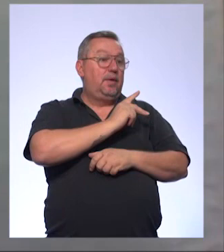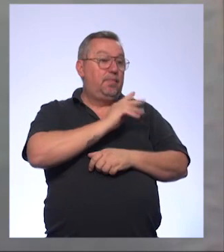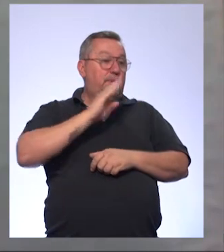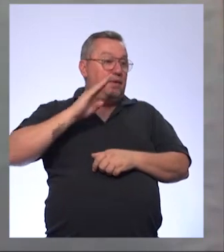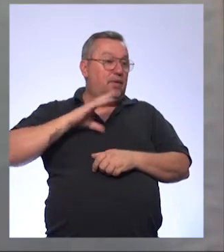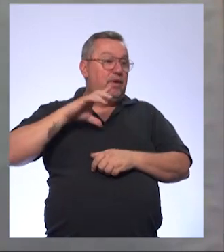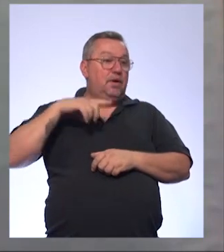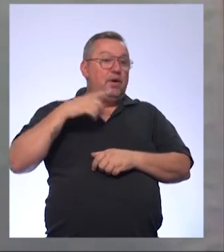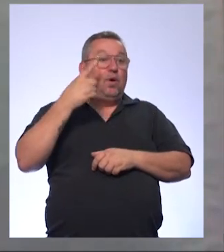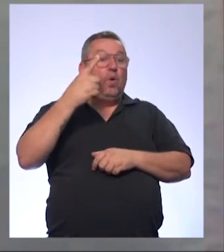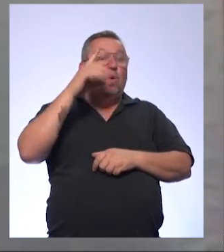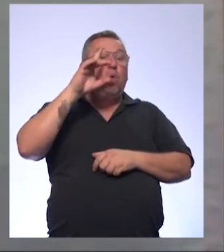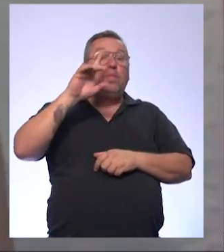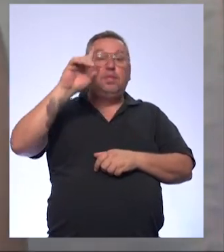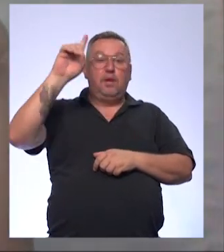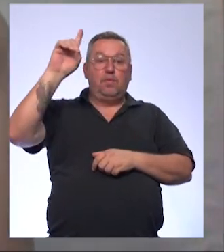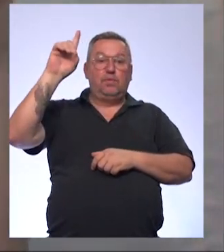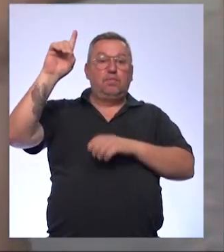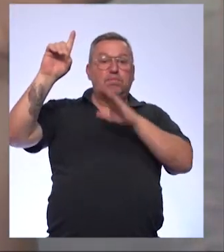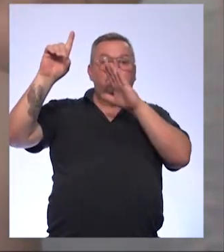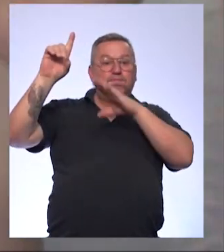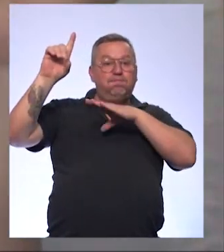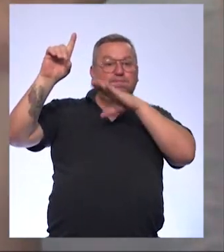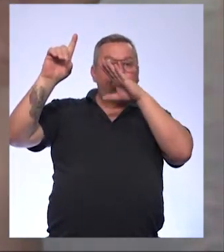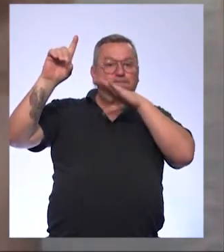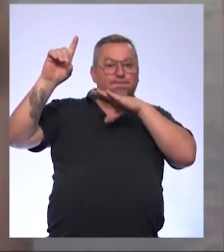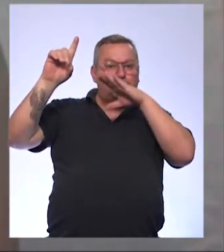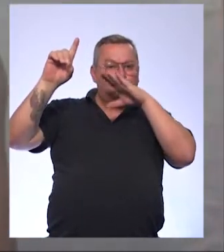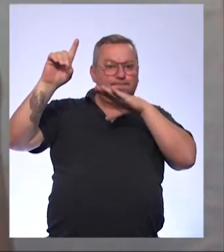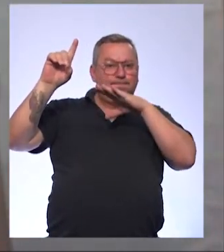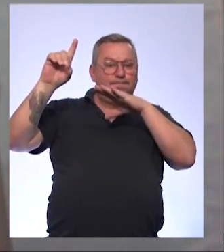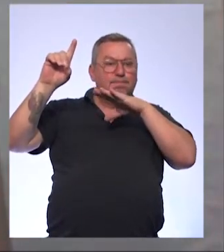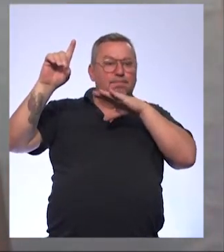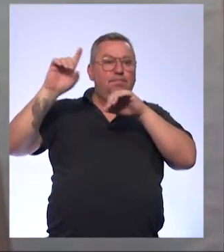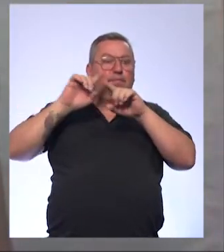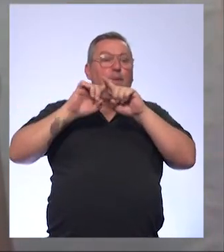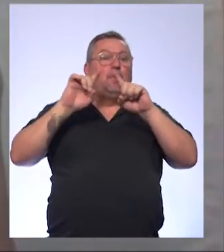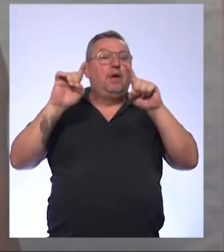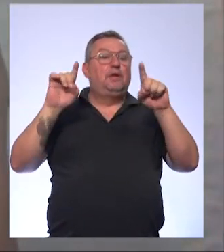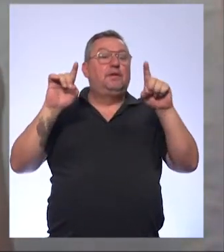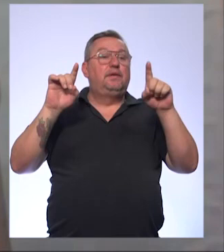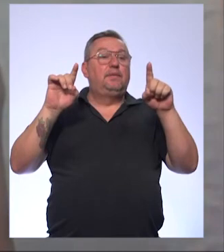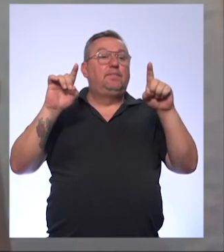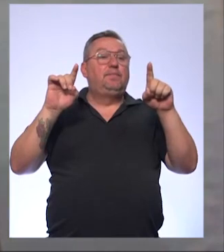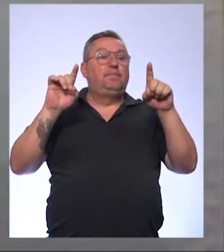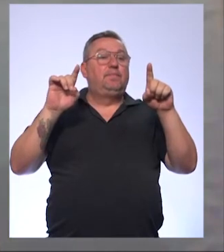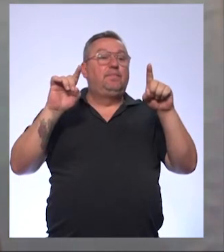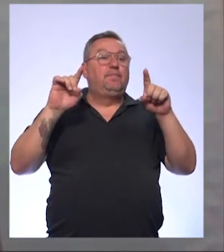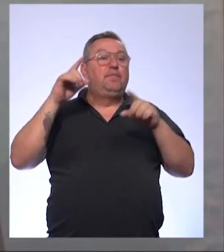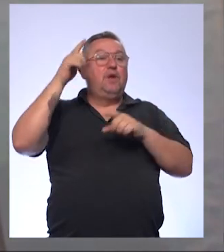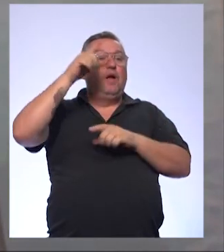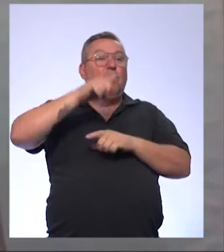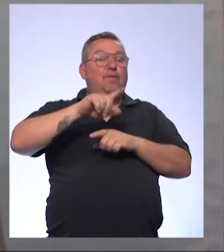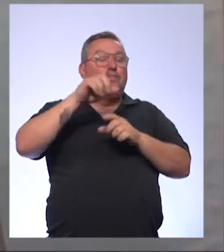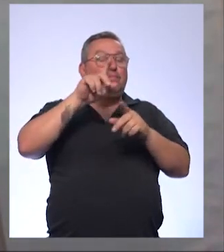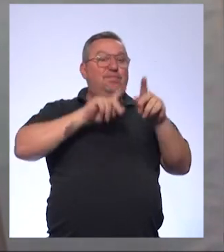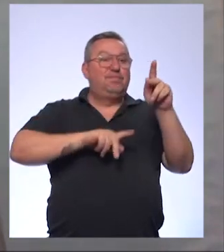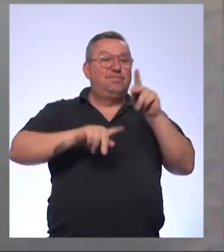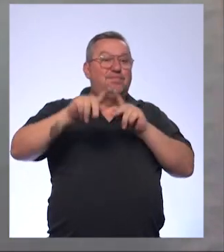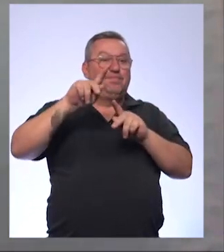existe apenas um Deus, né? Eles entram num momento aí de monoteísmo, mas as outras civilizações